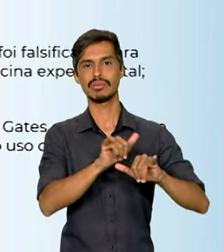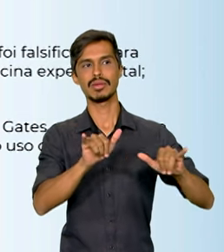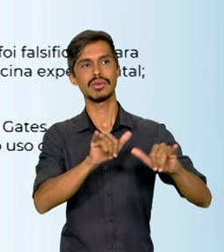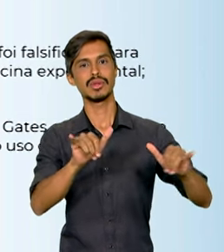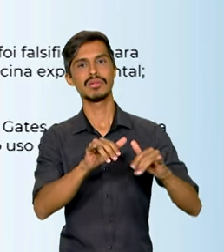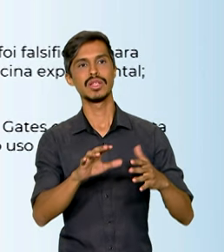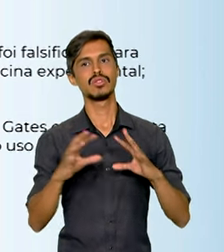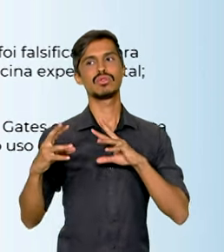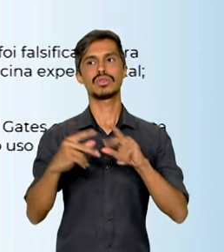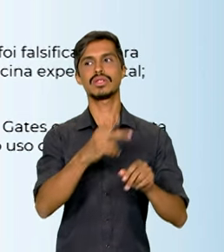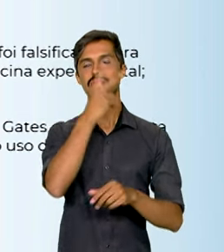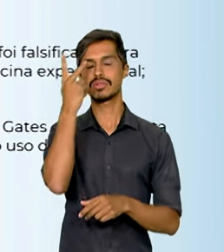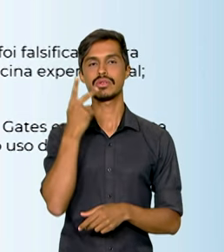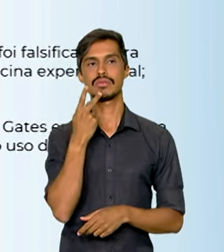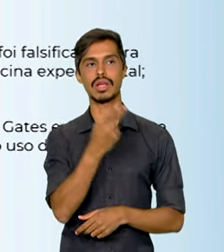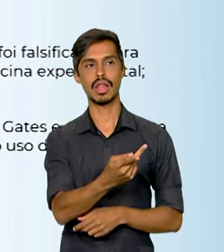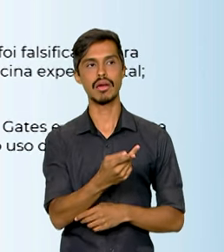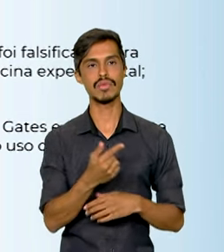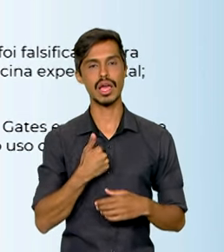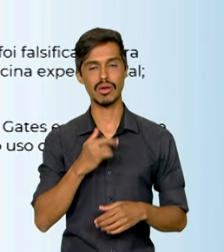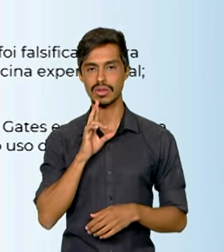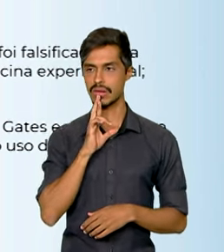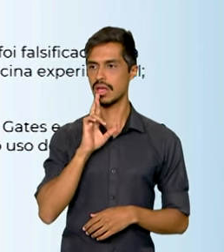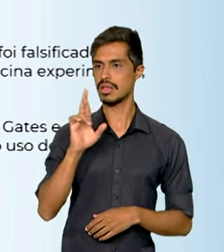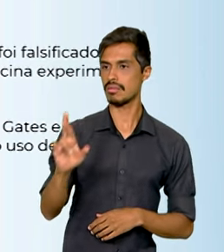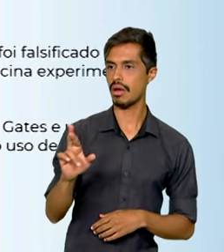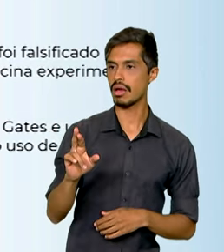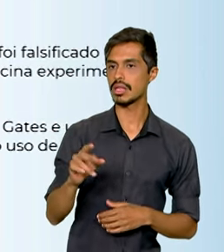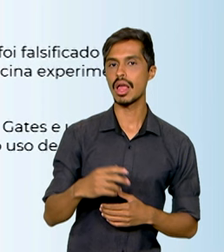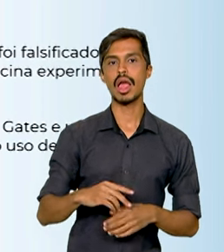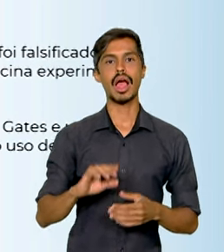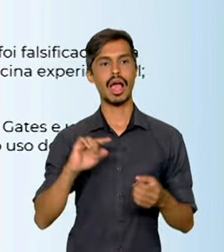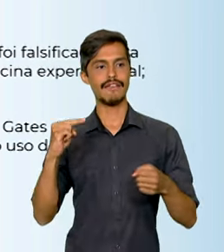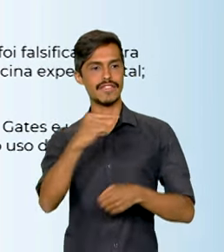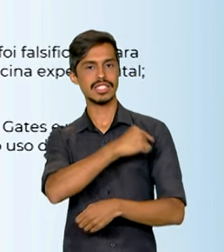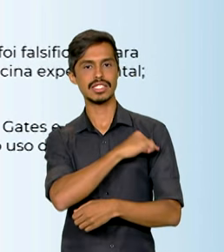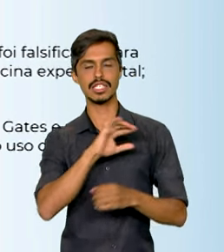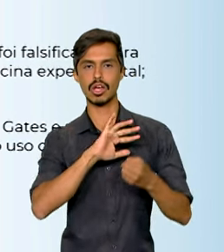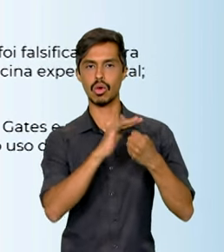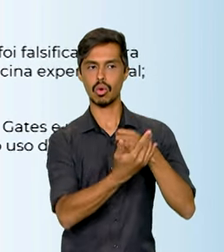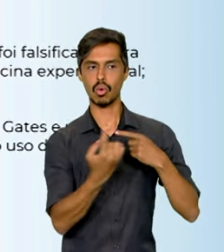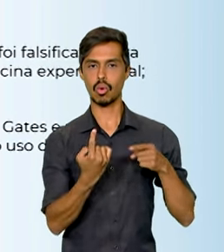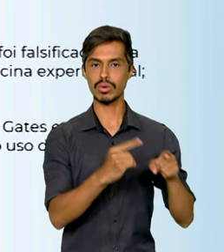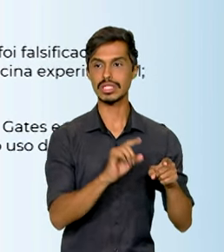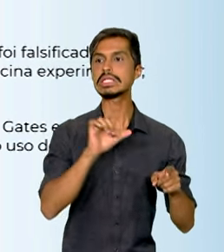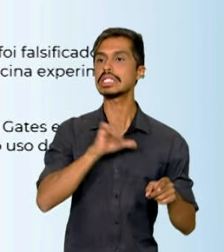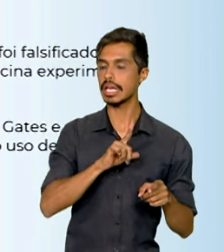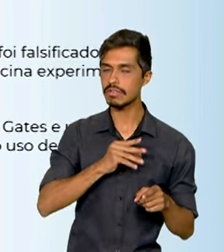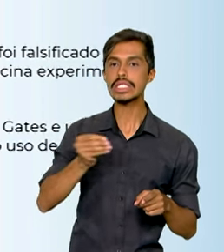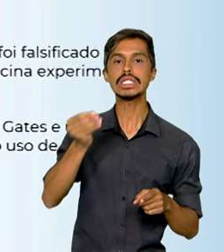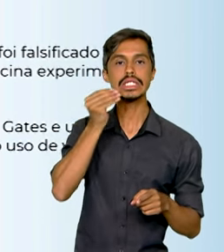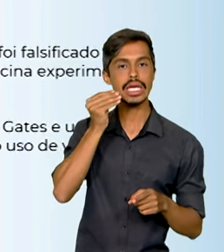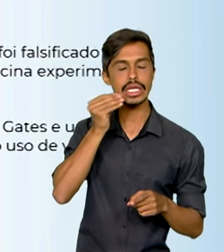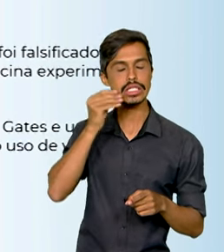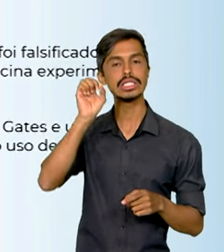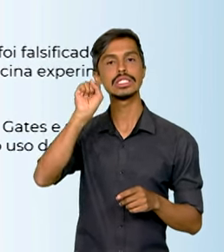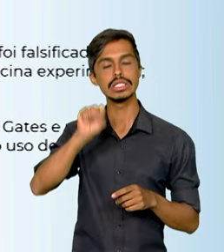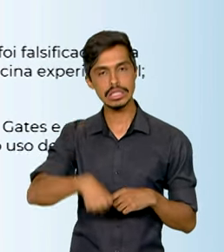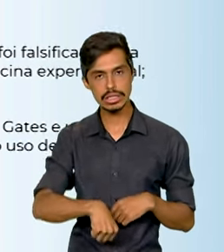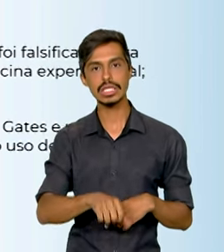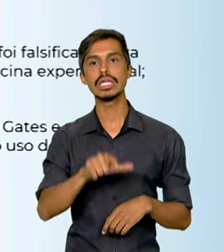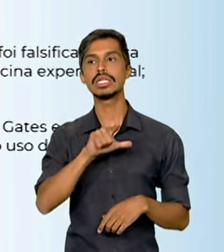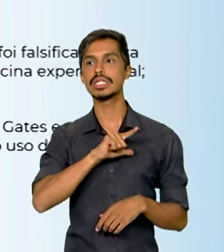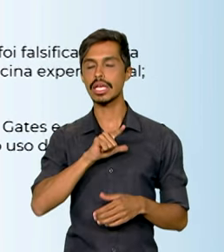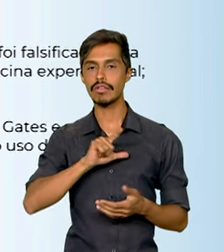senso comum. E eu sempre respondo, a vacina de Covid-19 não só passou pelos testes, não só é